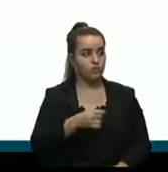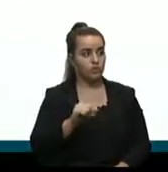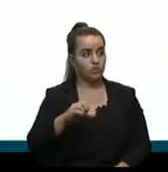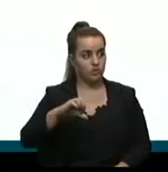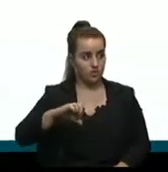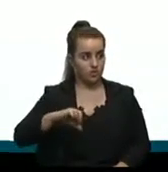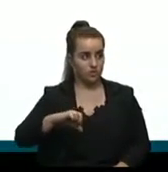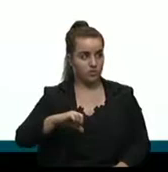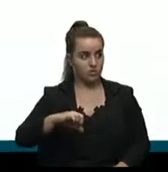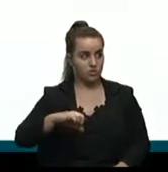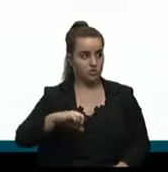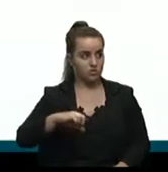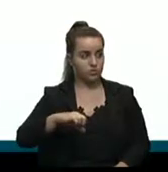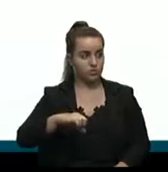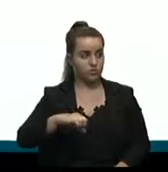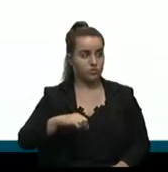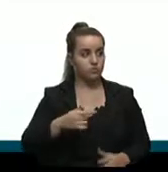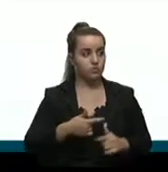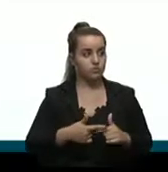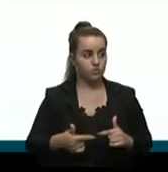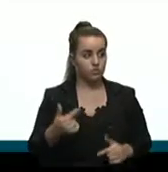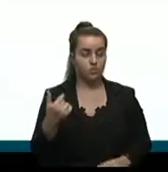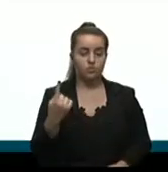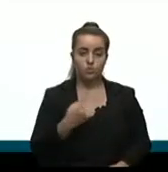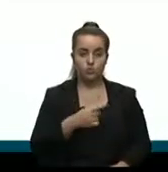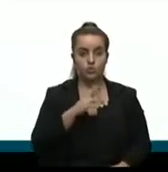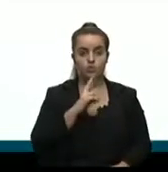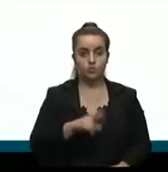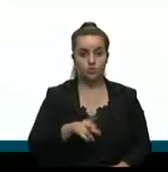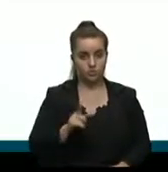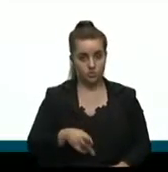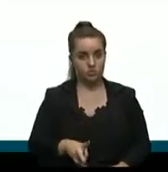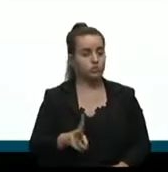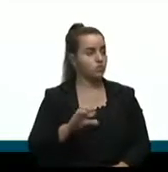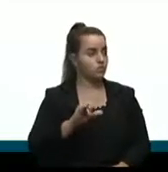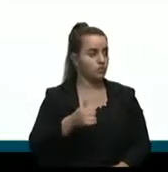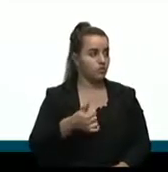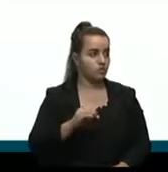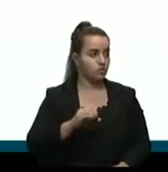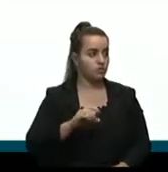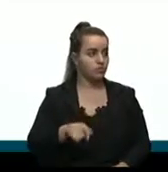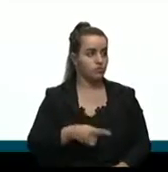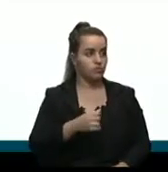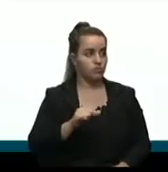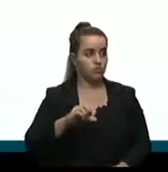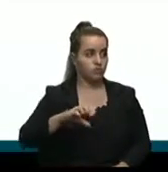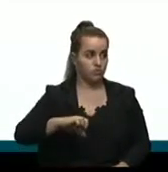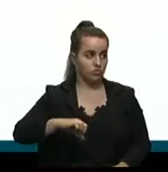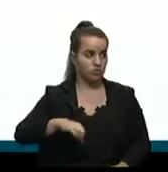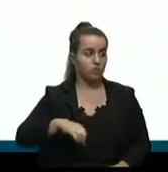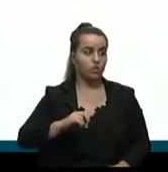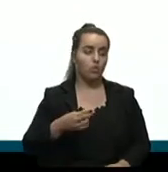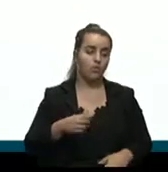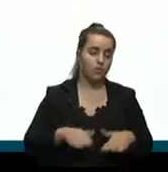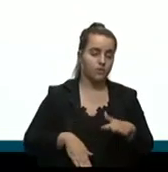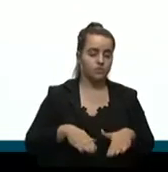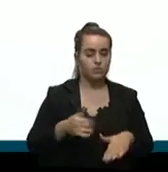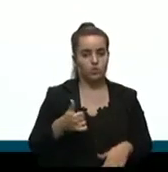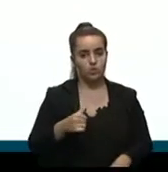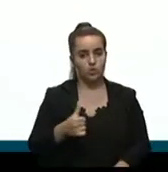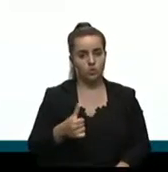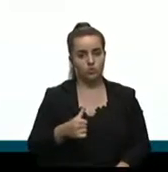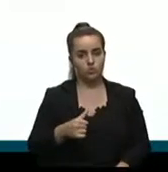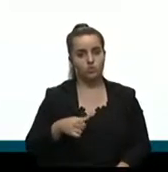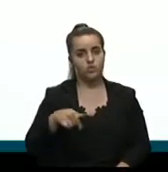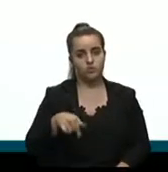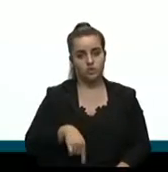10,89. 10,89 dividido por 1 continua sendo 10,89, ou aproximadamente 11,